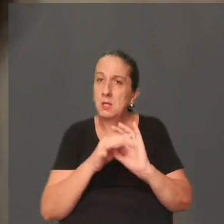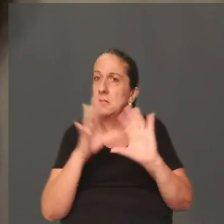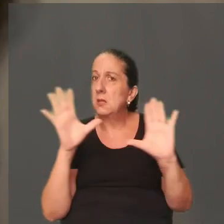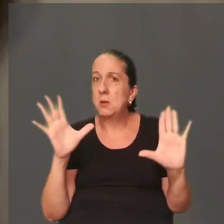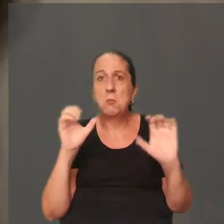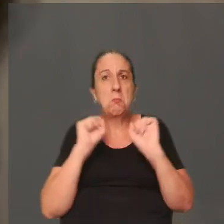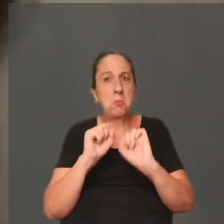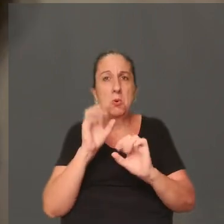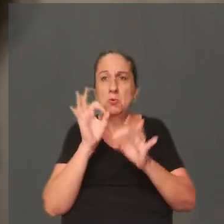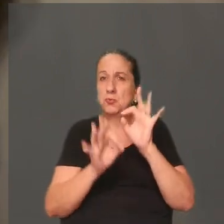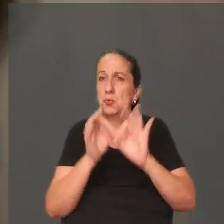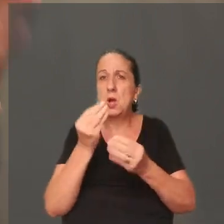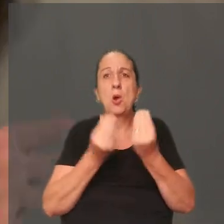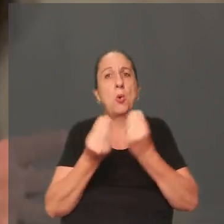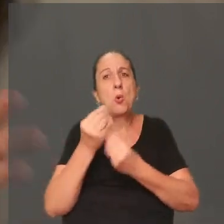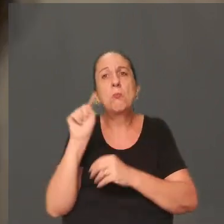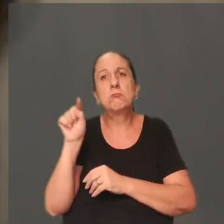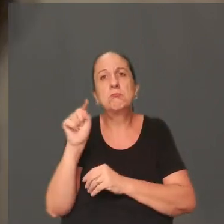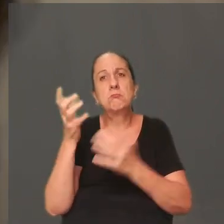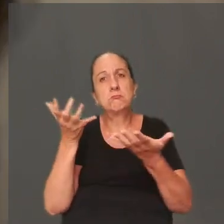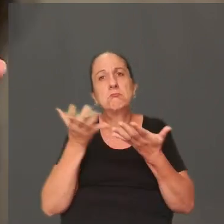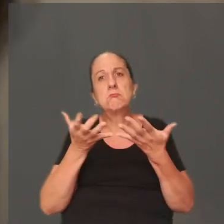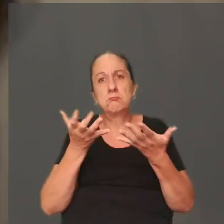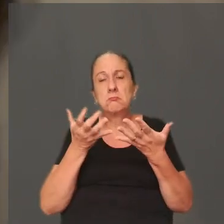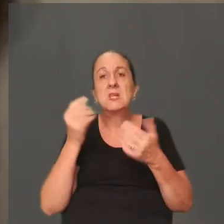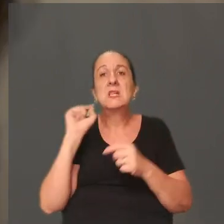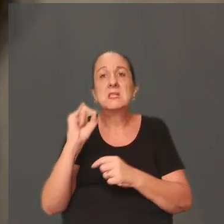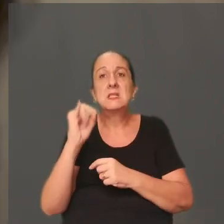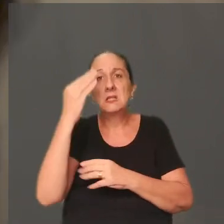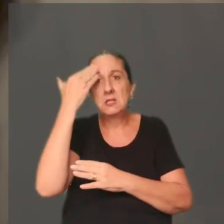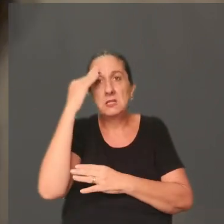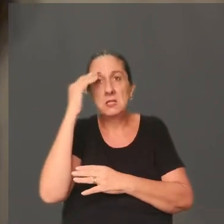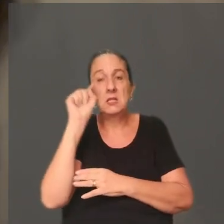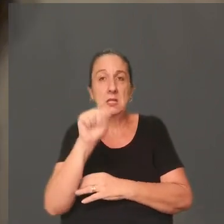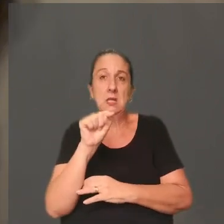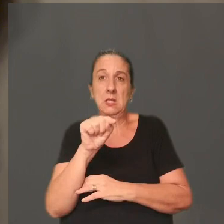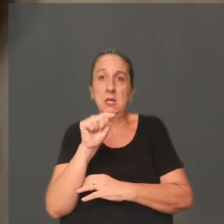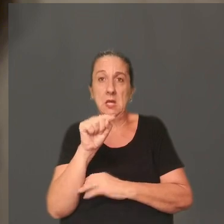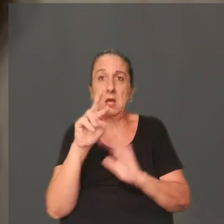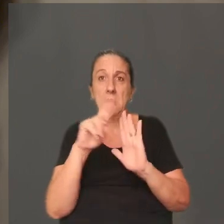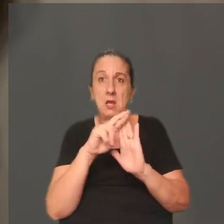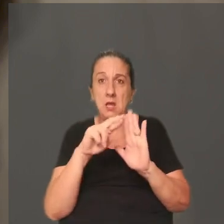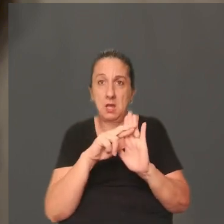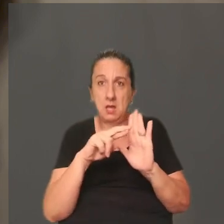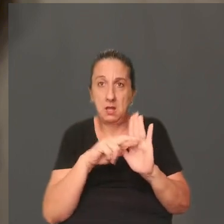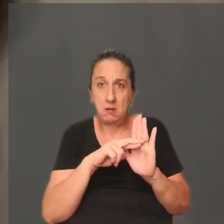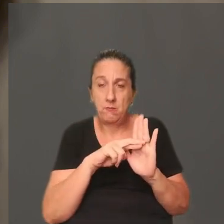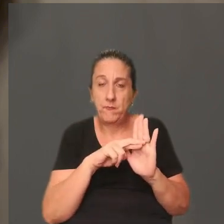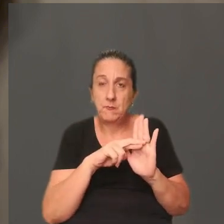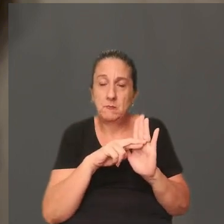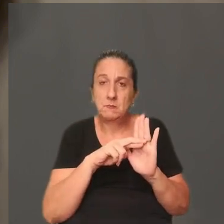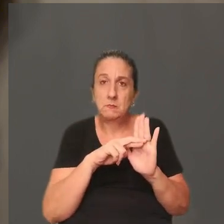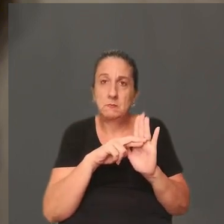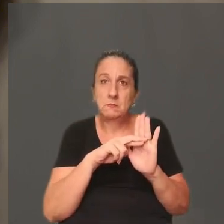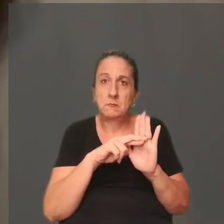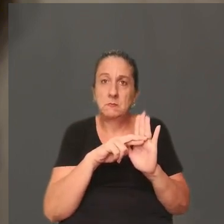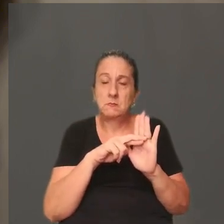independência, ele pode julgar como ele quiser. Se ele entender que aquele dispositivo,